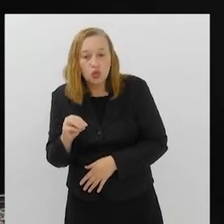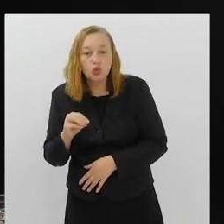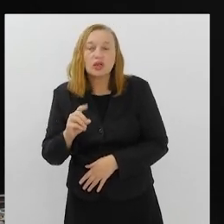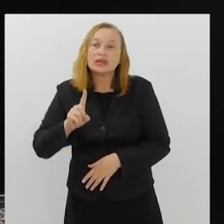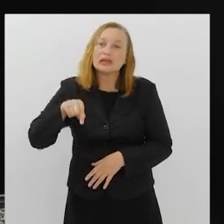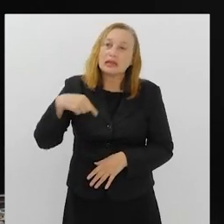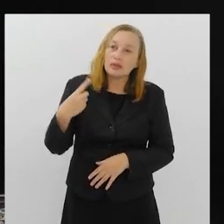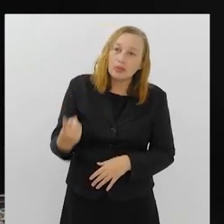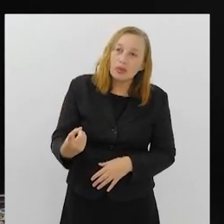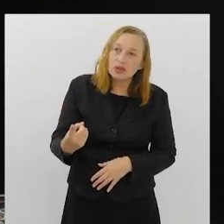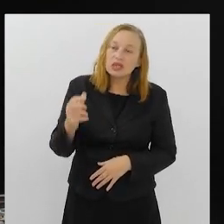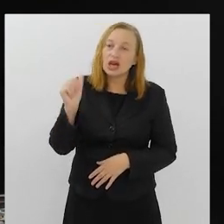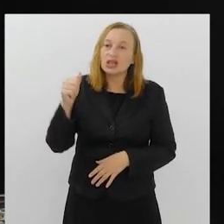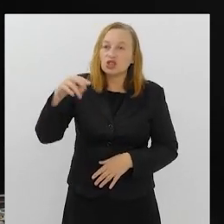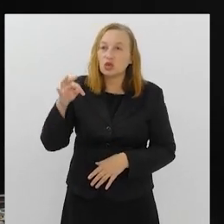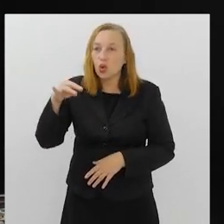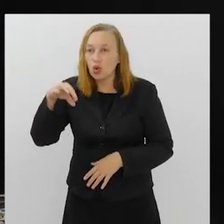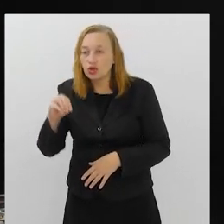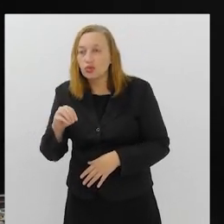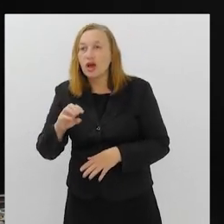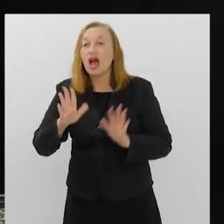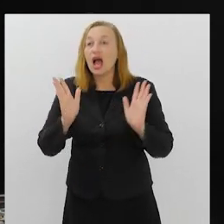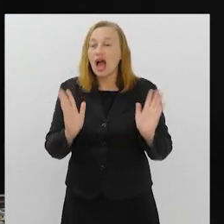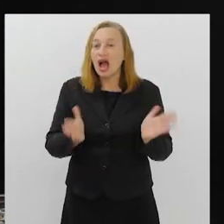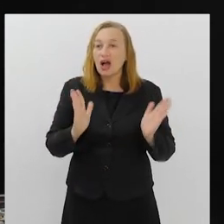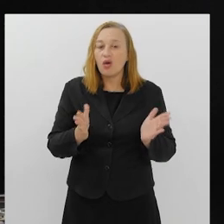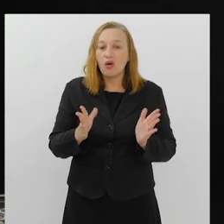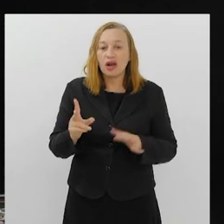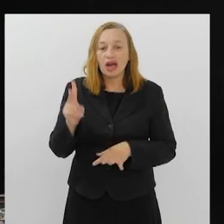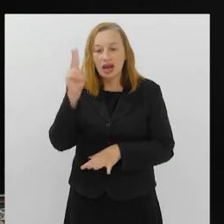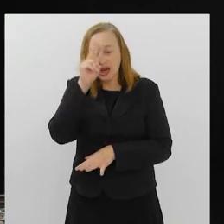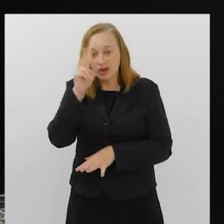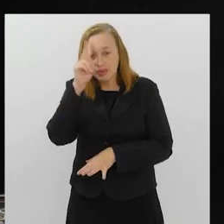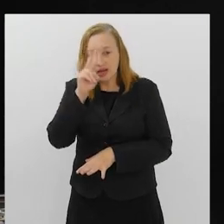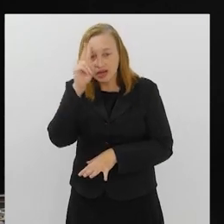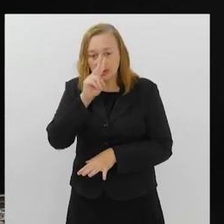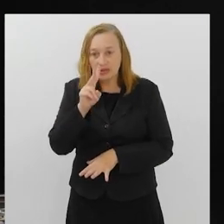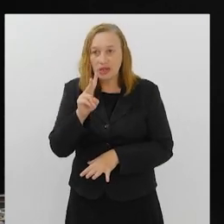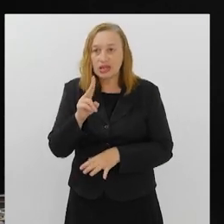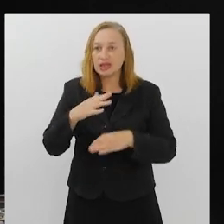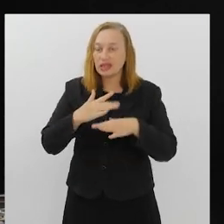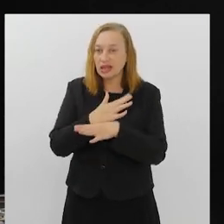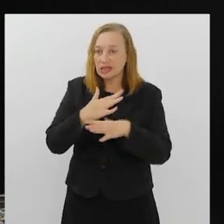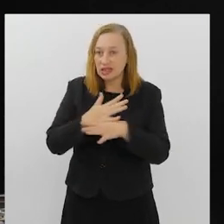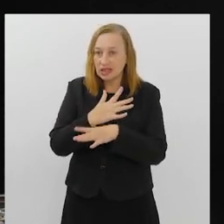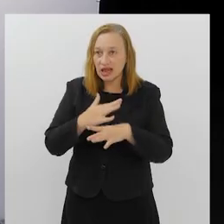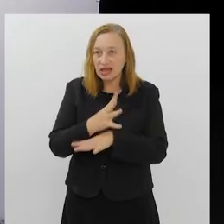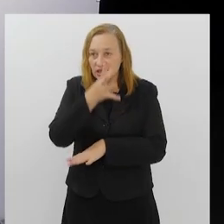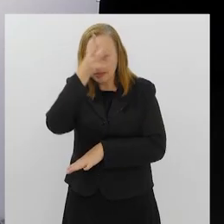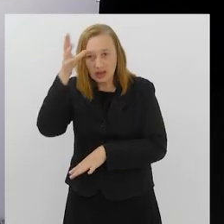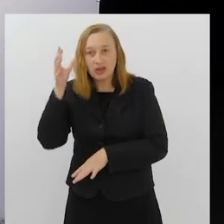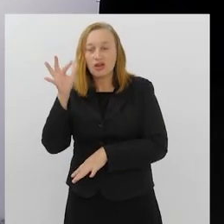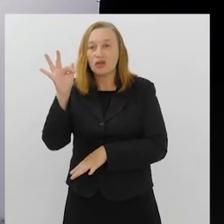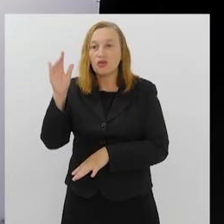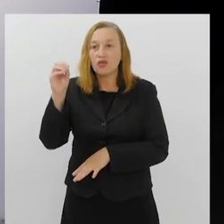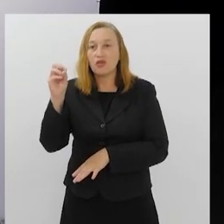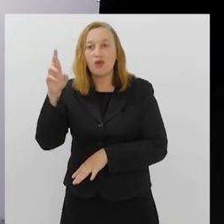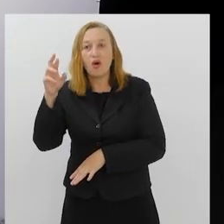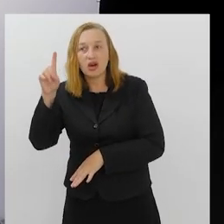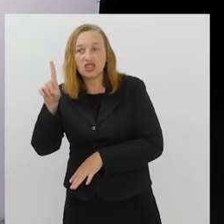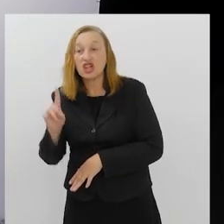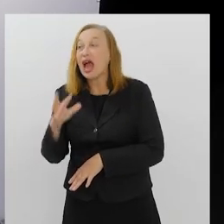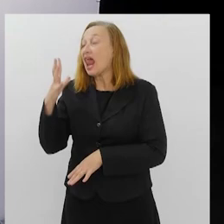com o Antônio Nóbrega e o Lunário Perpétuo, agora estamos aí com Henry Ford e a Fordlândia. Gostou do